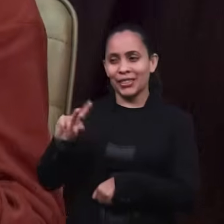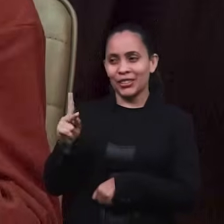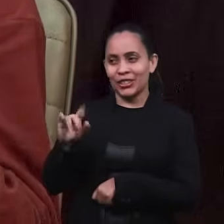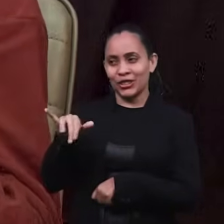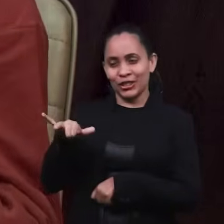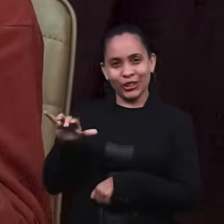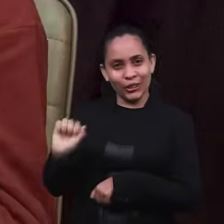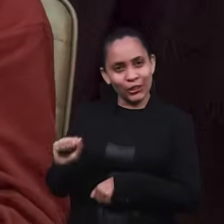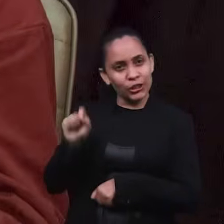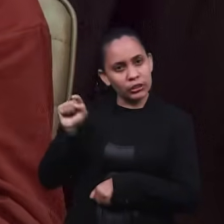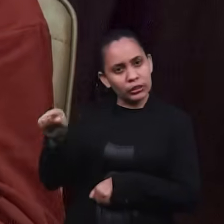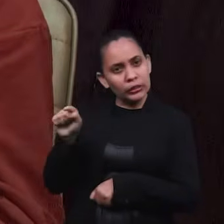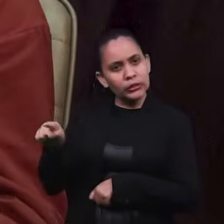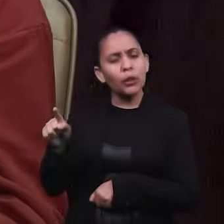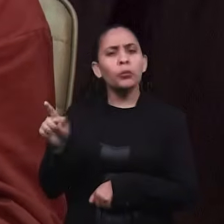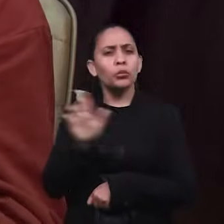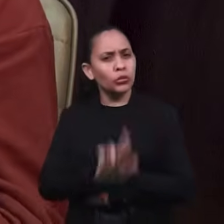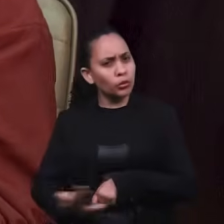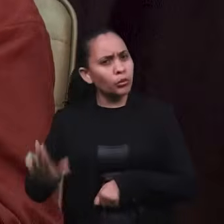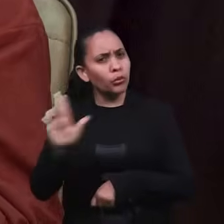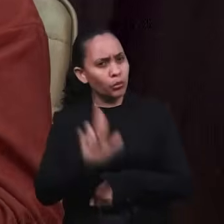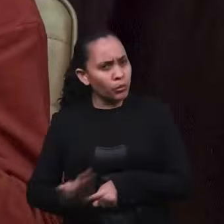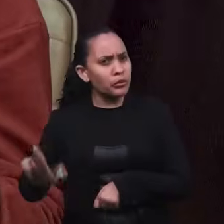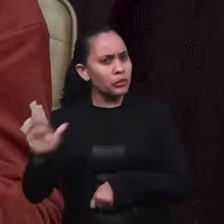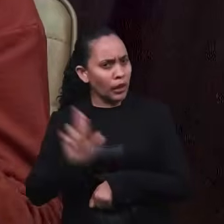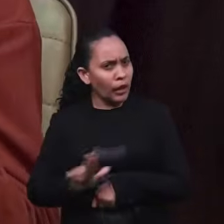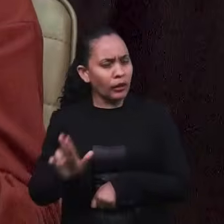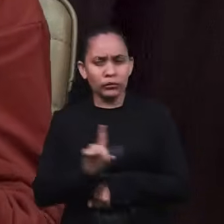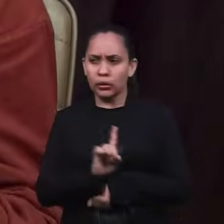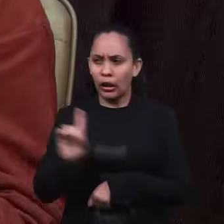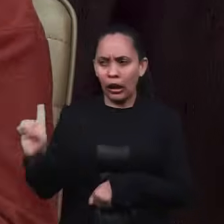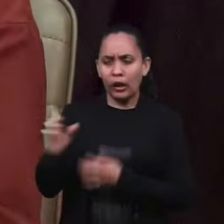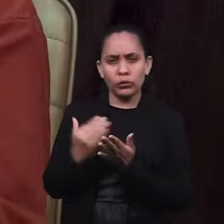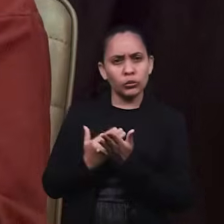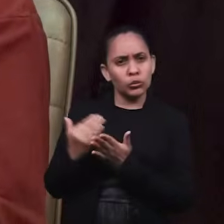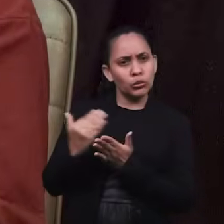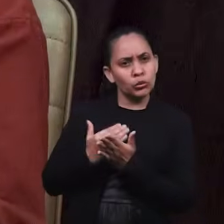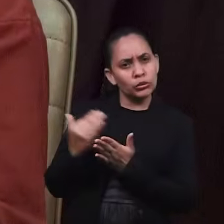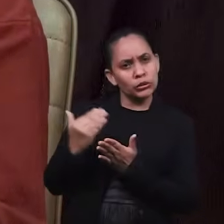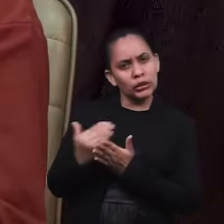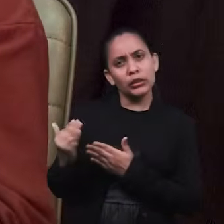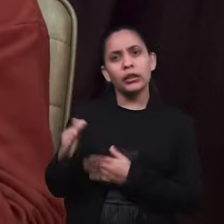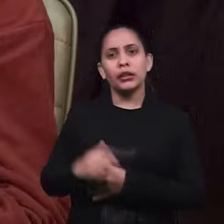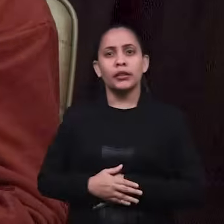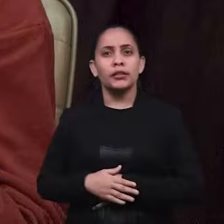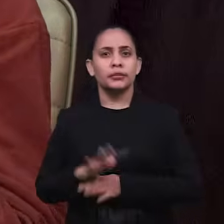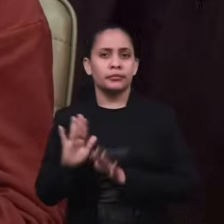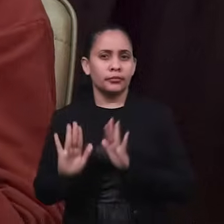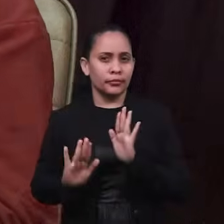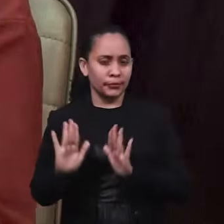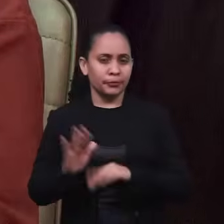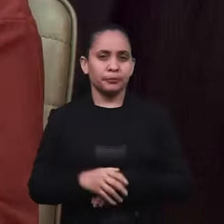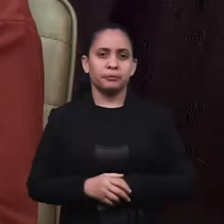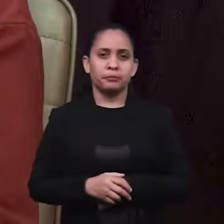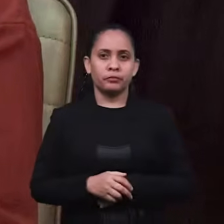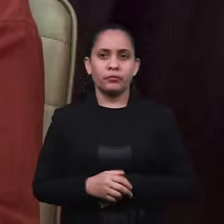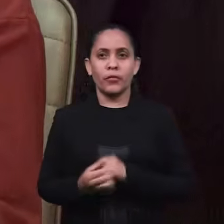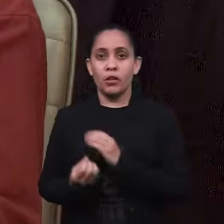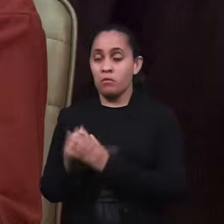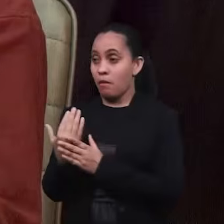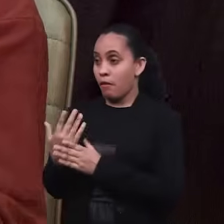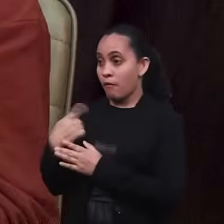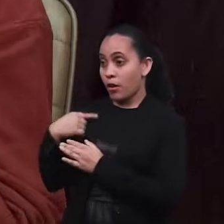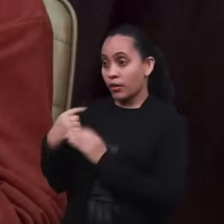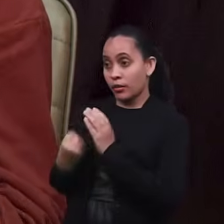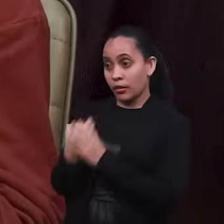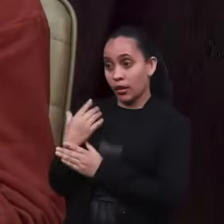é muito comercializado na China, né? Na verdade, assim, os primeiros, né? As primeiras mudas, né? Foram da China.